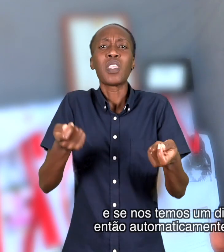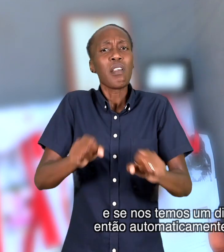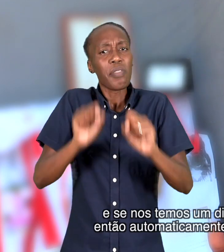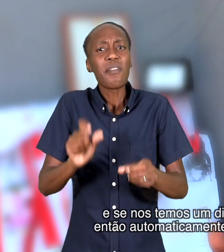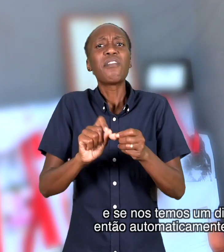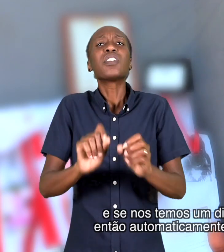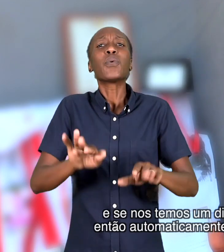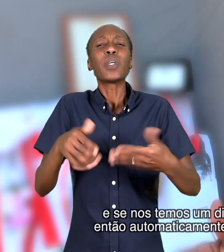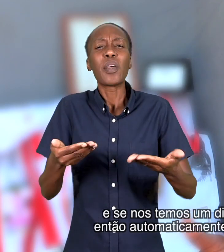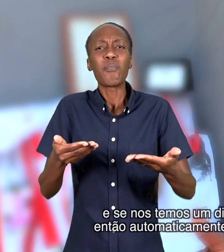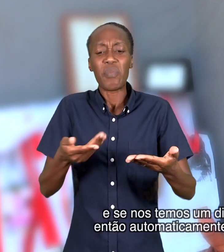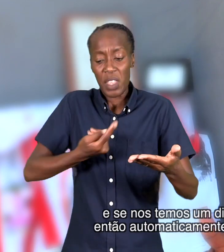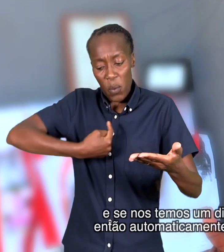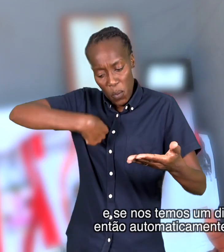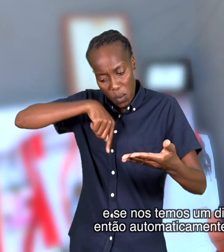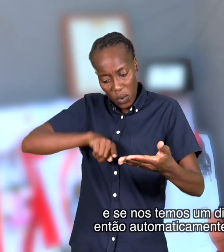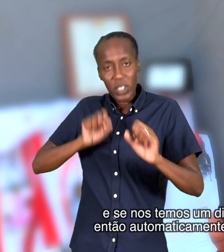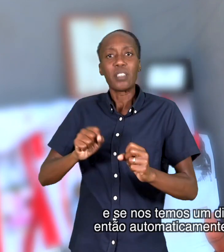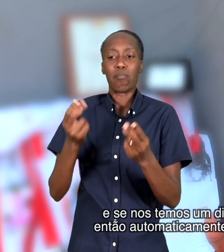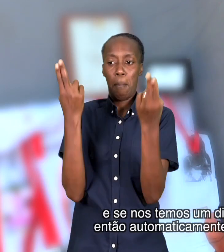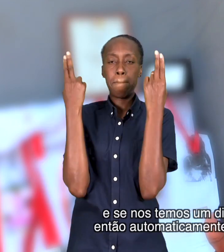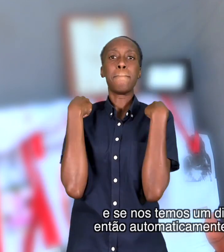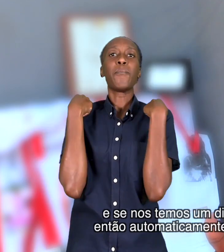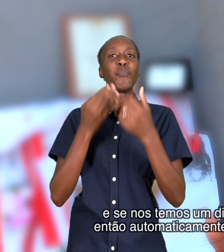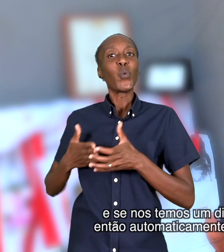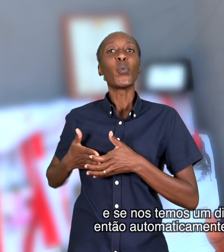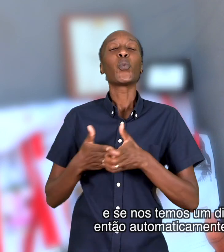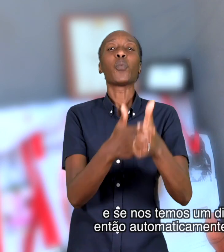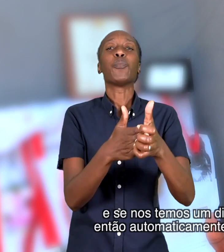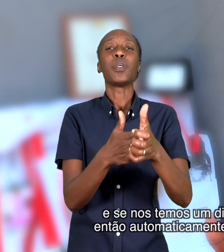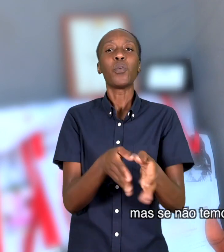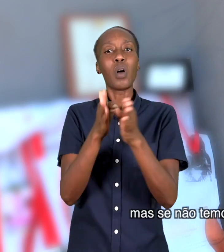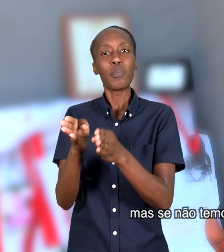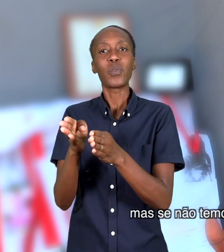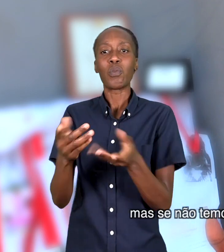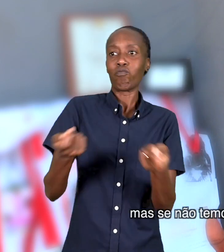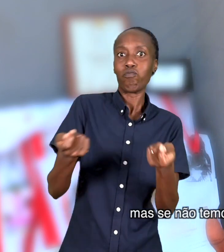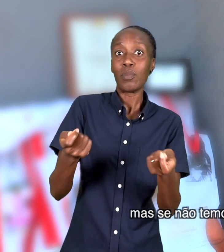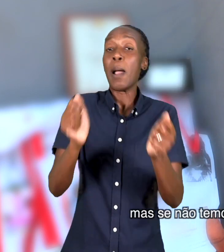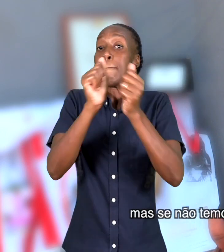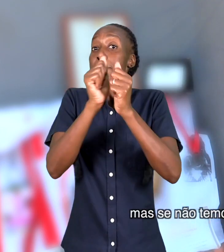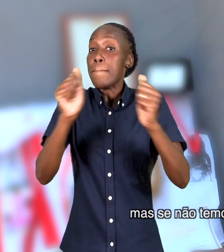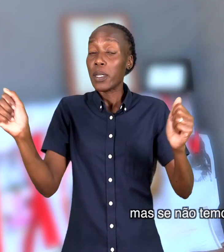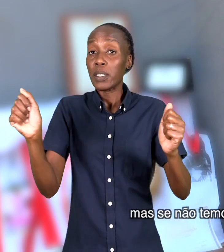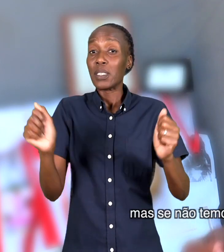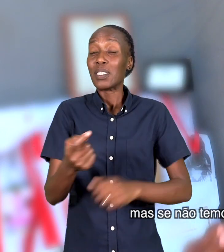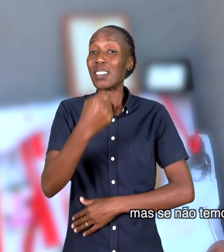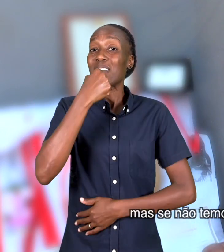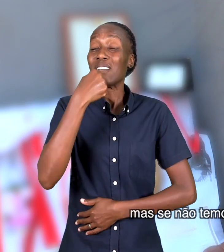automaticamente, nós cumprimos com a orientação do dirigente. Mas se não temos um dirigente que